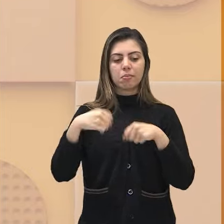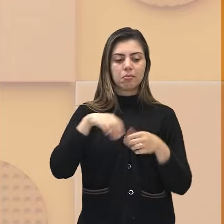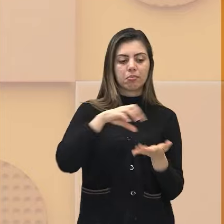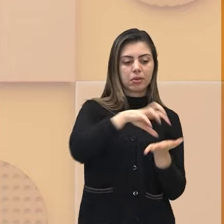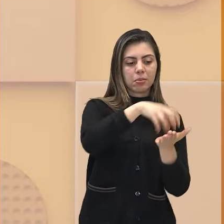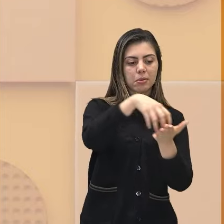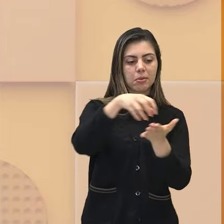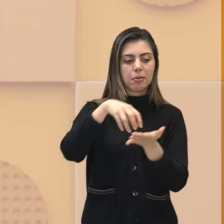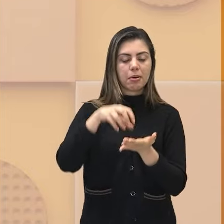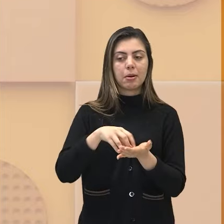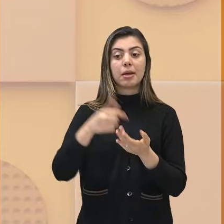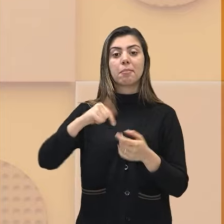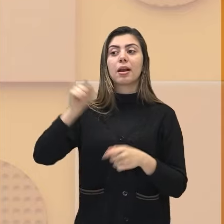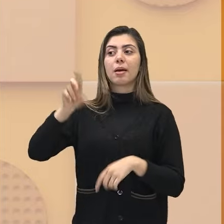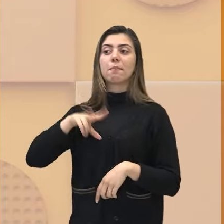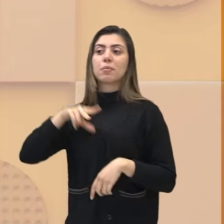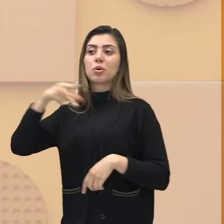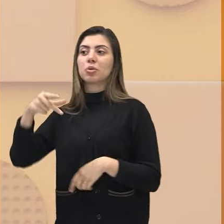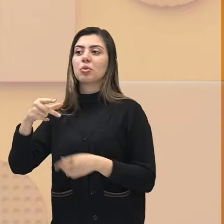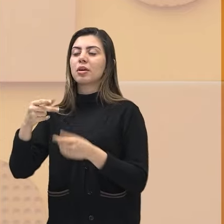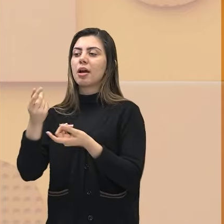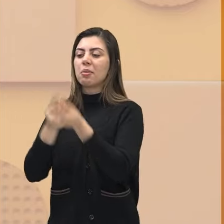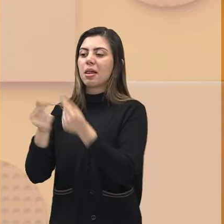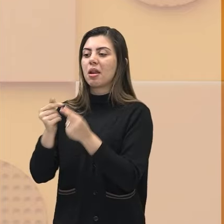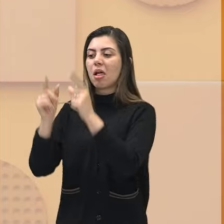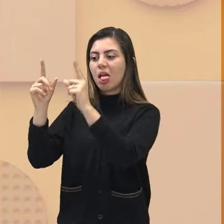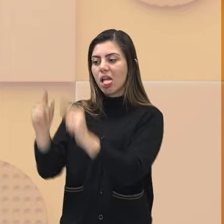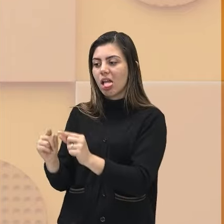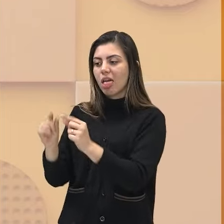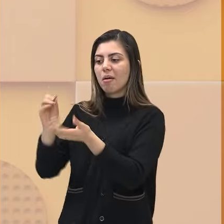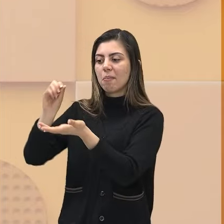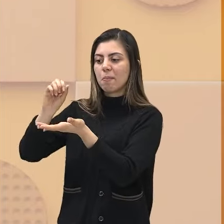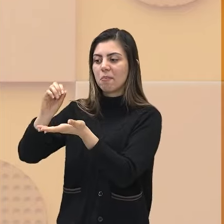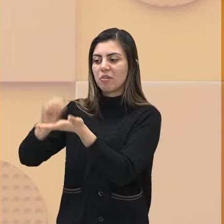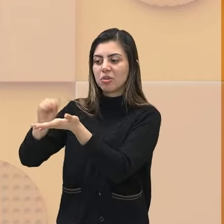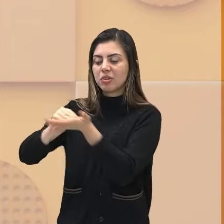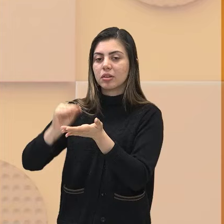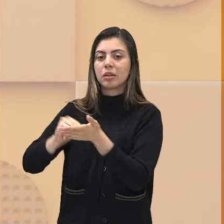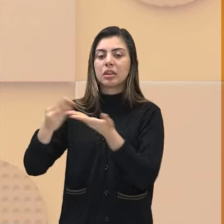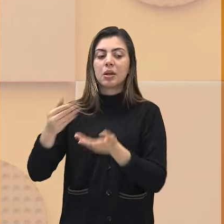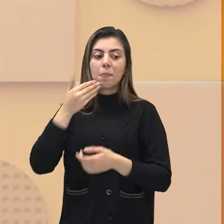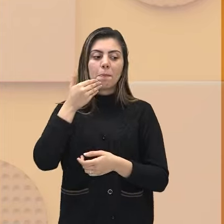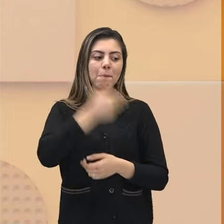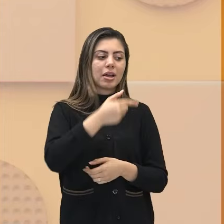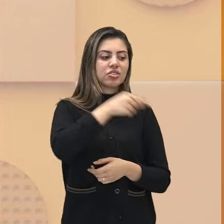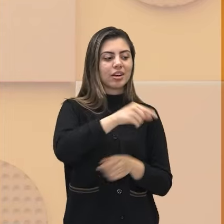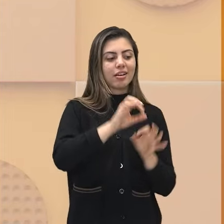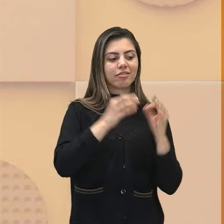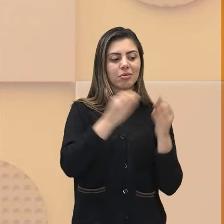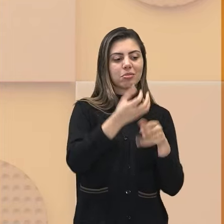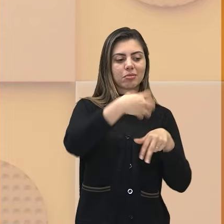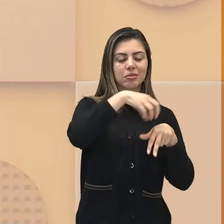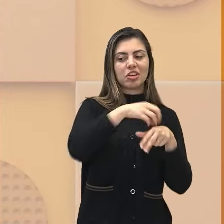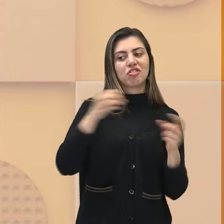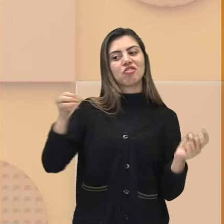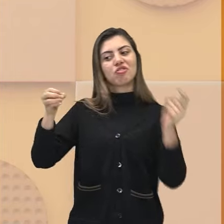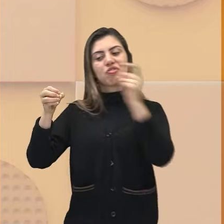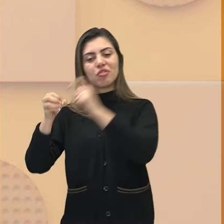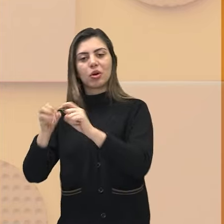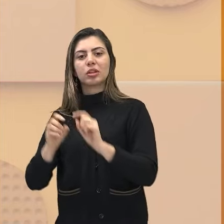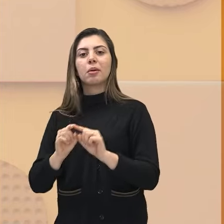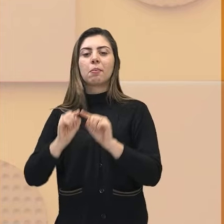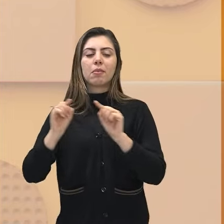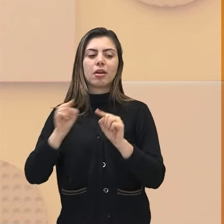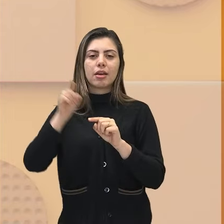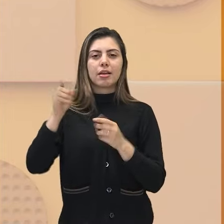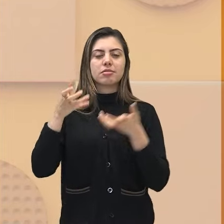Portugal se quebrasse economicamente, depois exigir a volta da família real e pressionar para que o Brasil fosse recolonizado, fazendo que uma vez que o Brasil